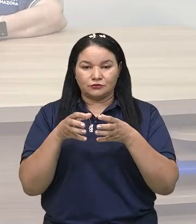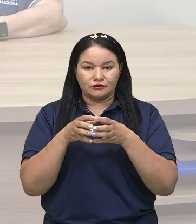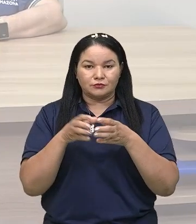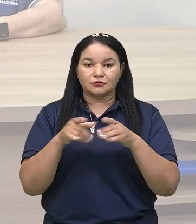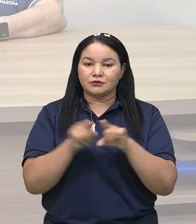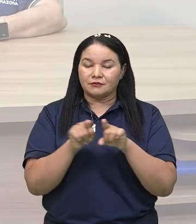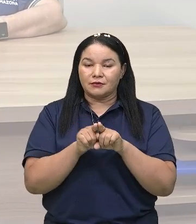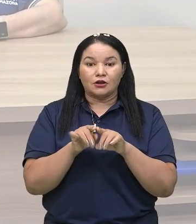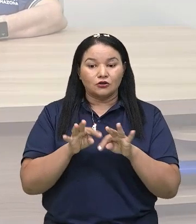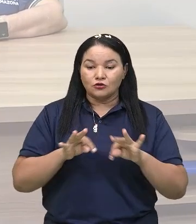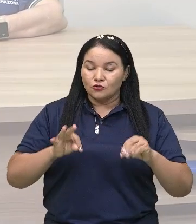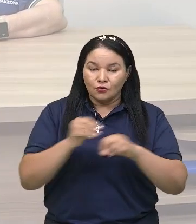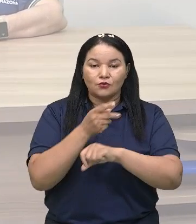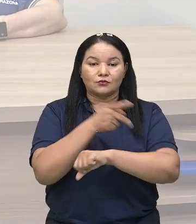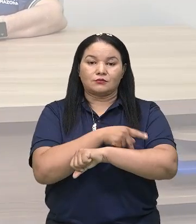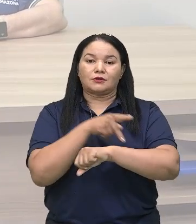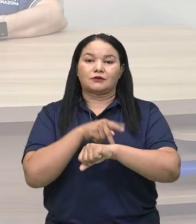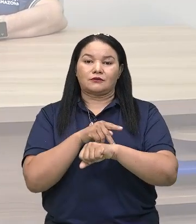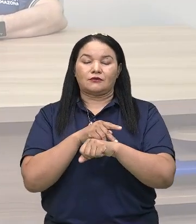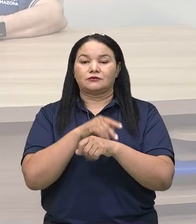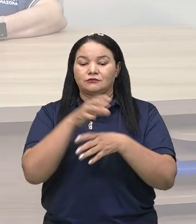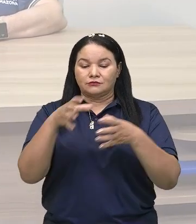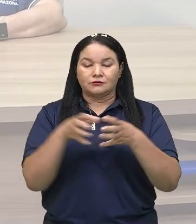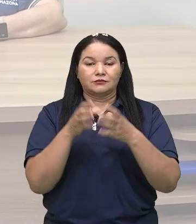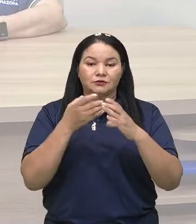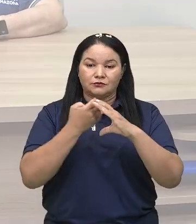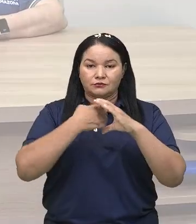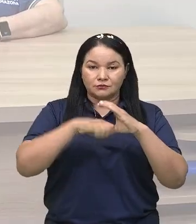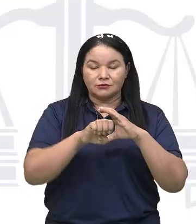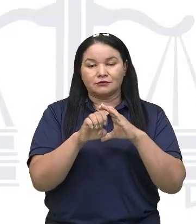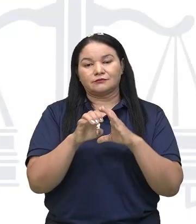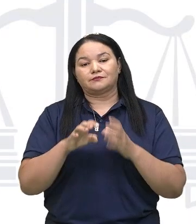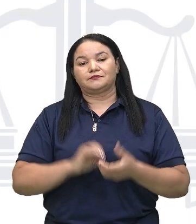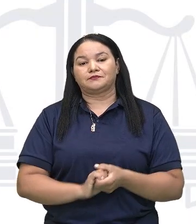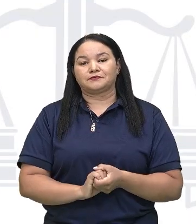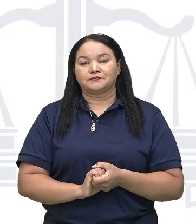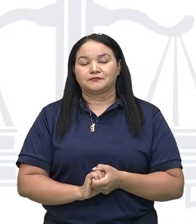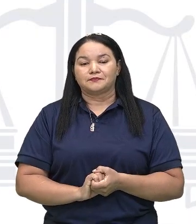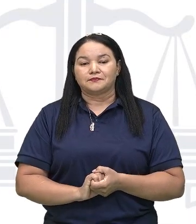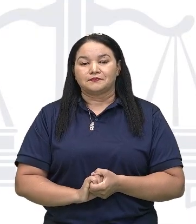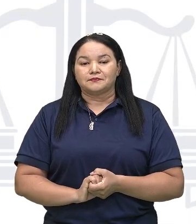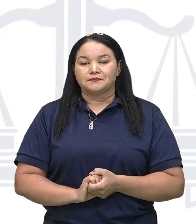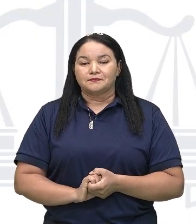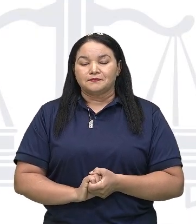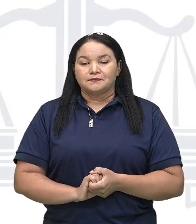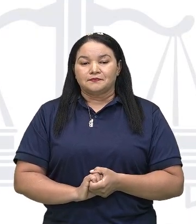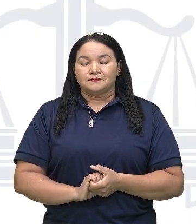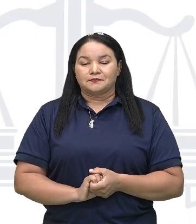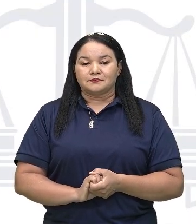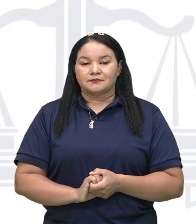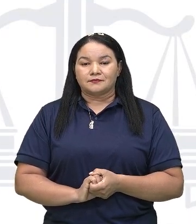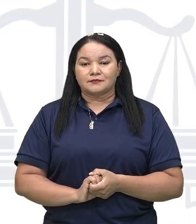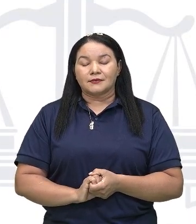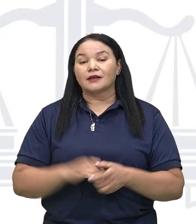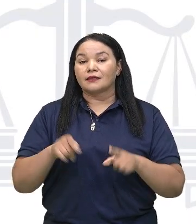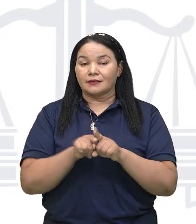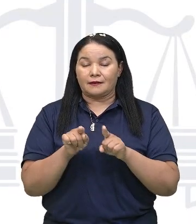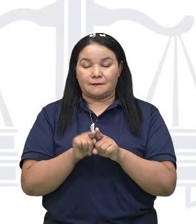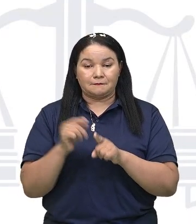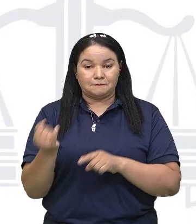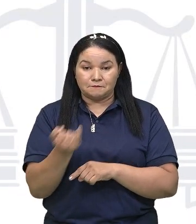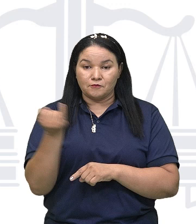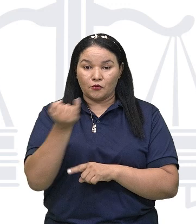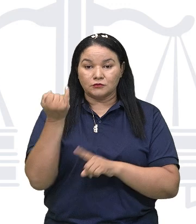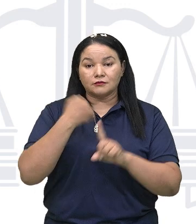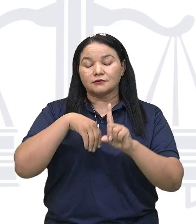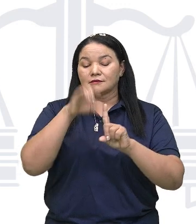que é pedagógico, e-mail da turma, certo? Vamos seguir então. Muito bem, olha, a importância dele, né? Nós